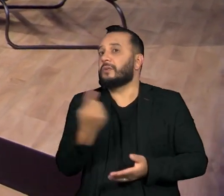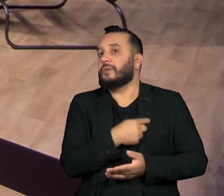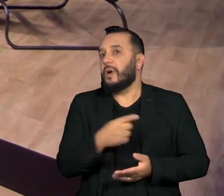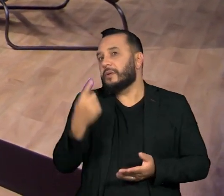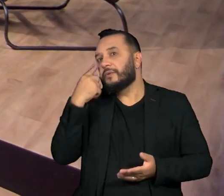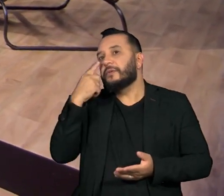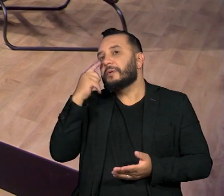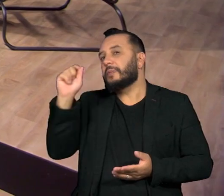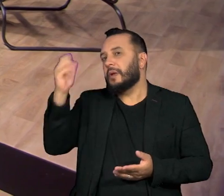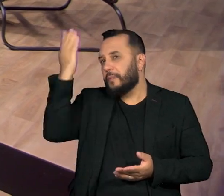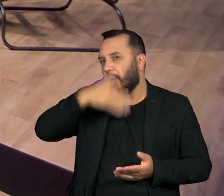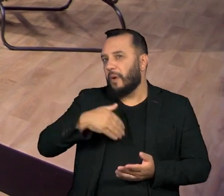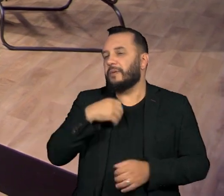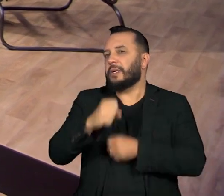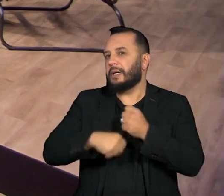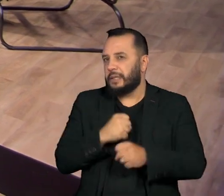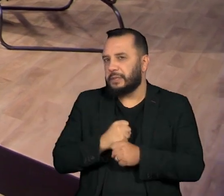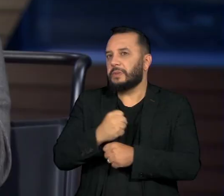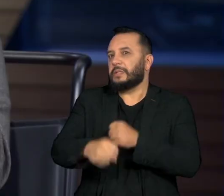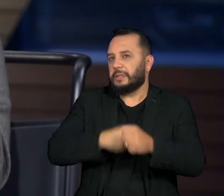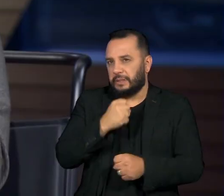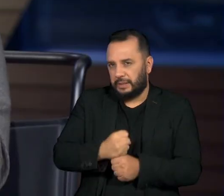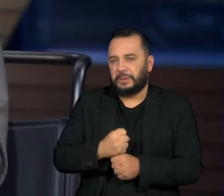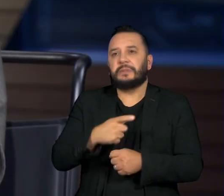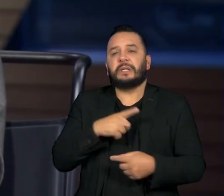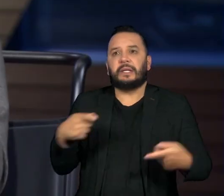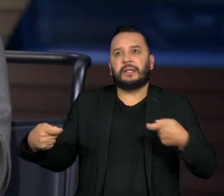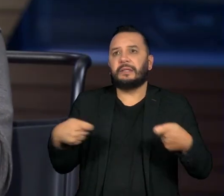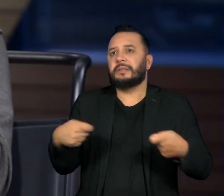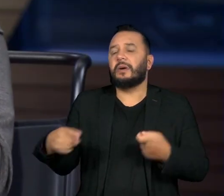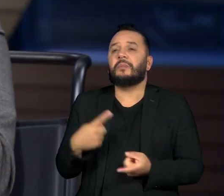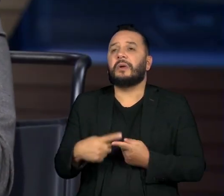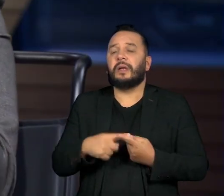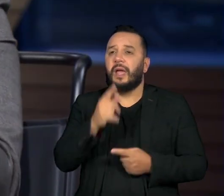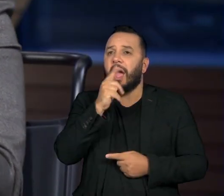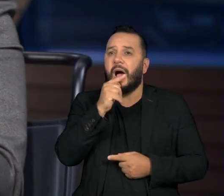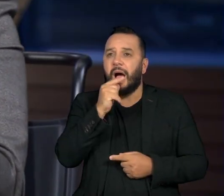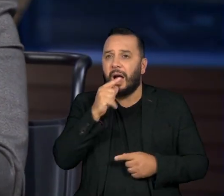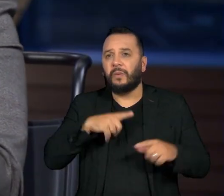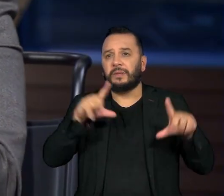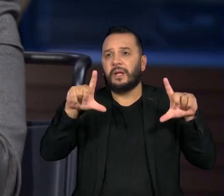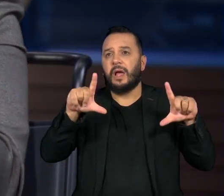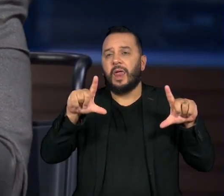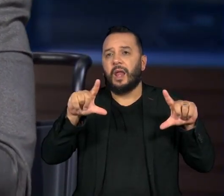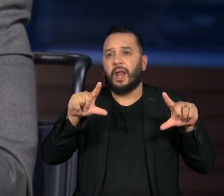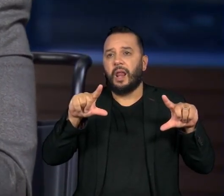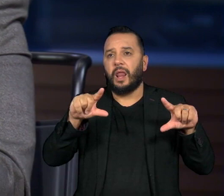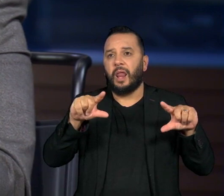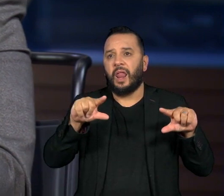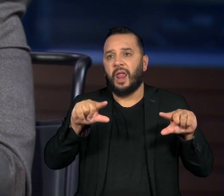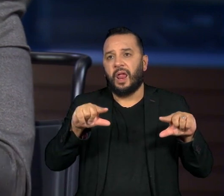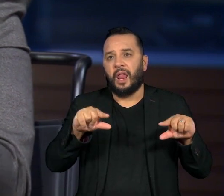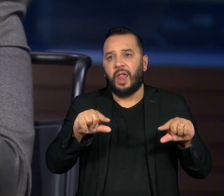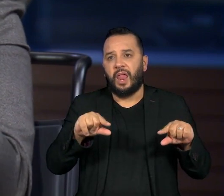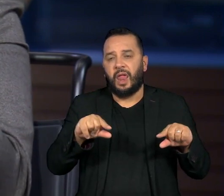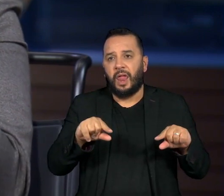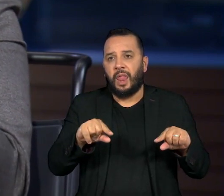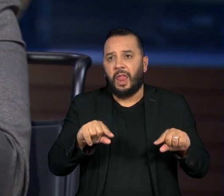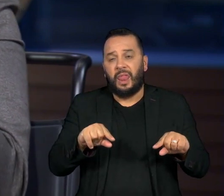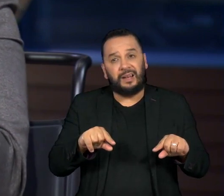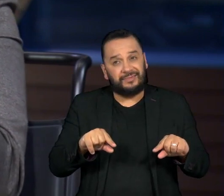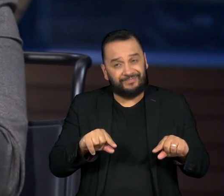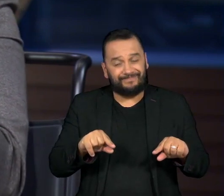testemunhando ano a ano, o crescimento das tensões, porque a água está se tornando cada vez mais um recurso escasso.